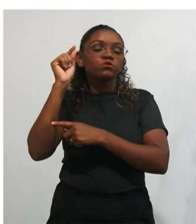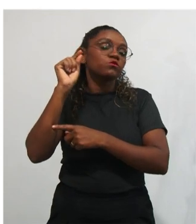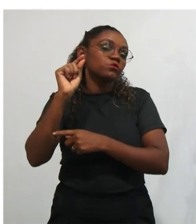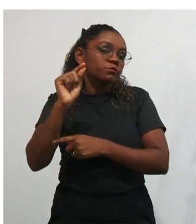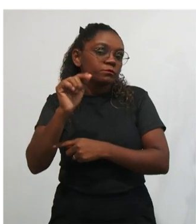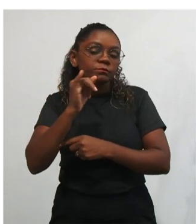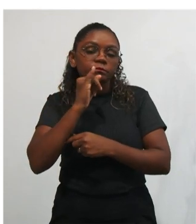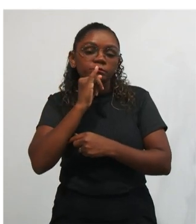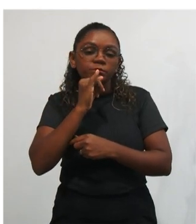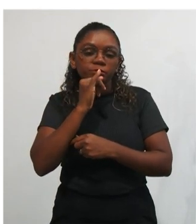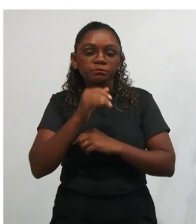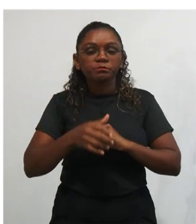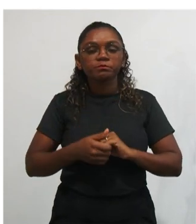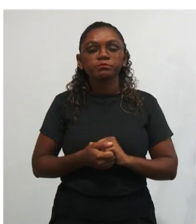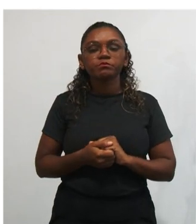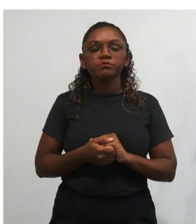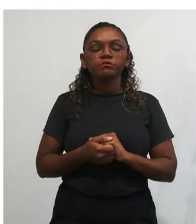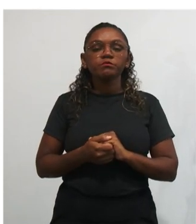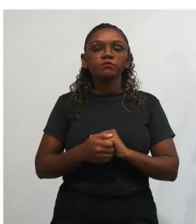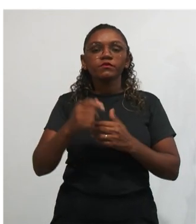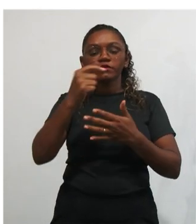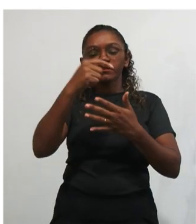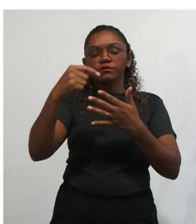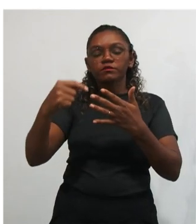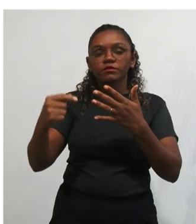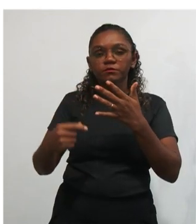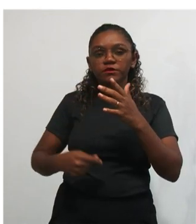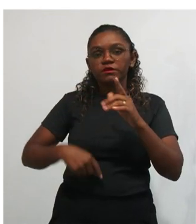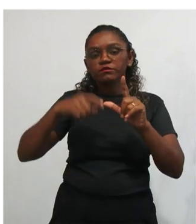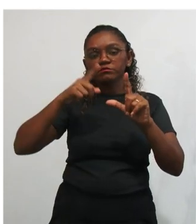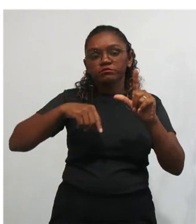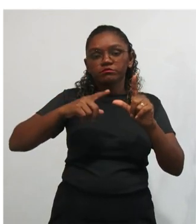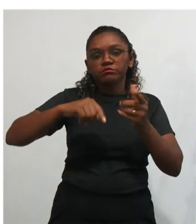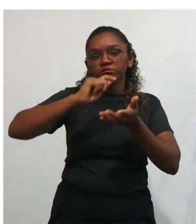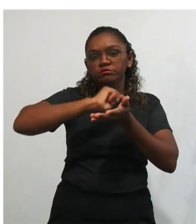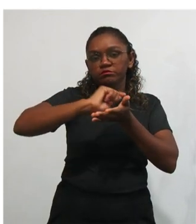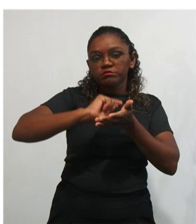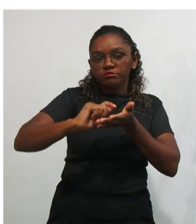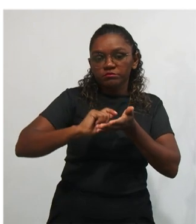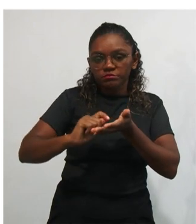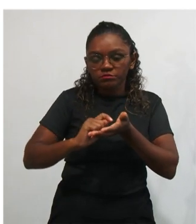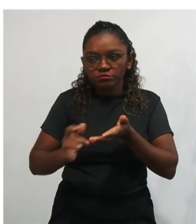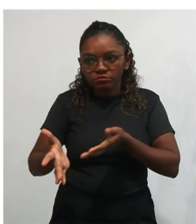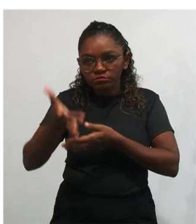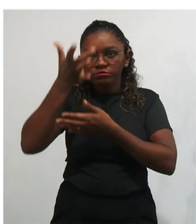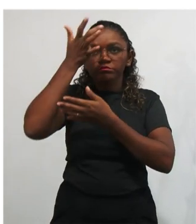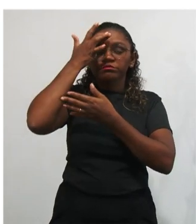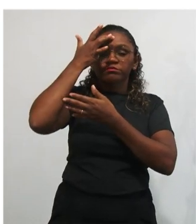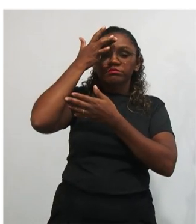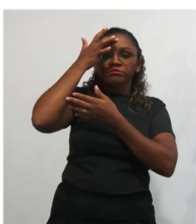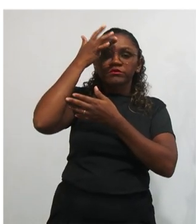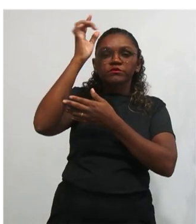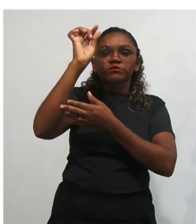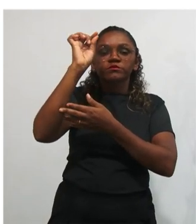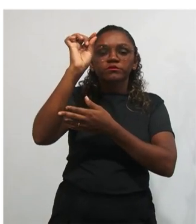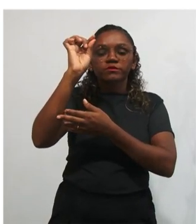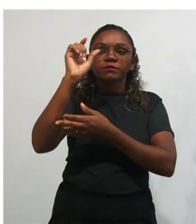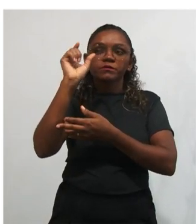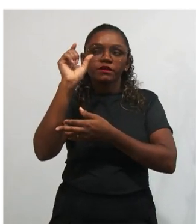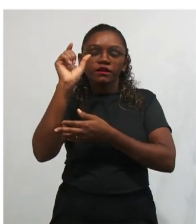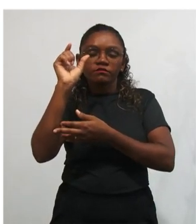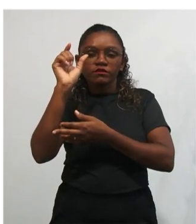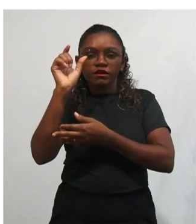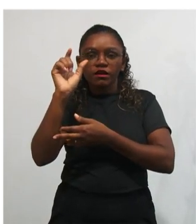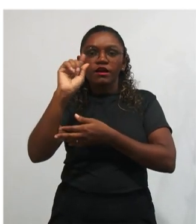exposta à questão de elementos gráficos que eu guardo na minha memória exatamente o que é aquela palavra